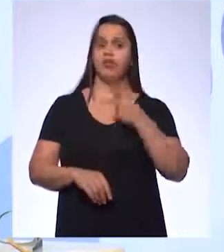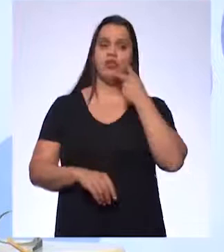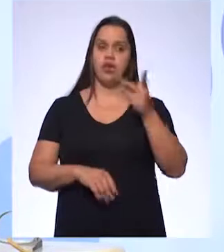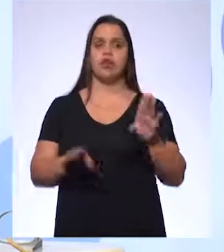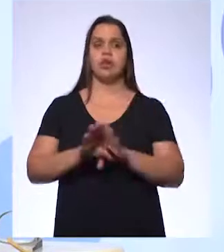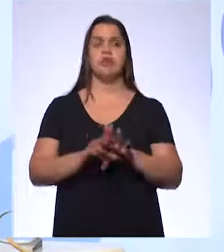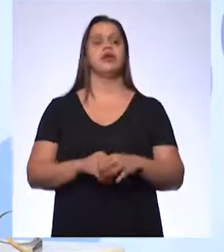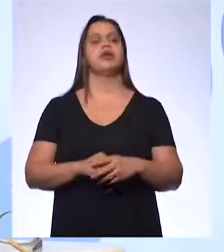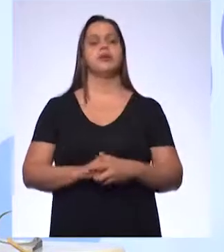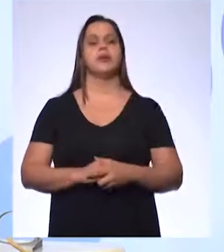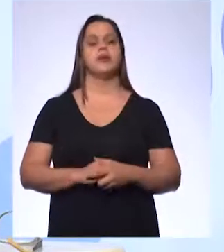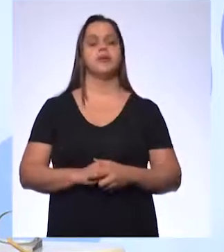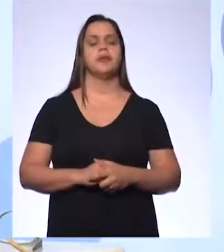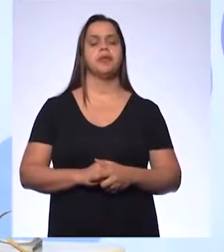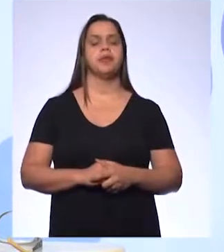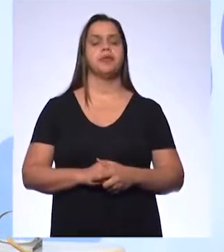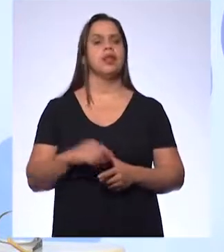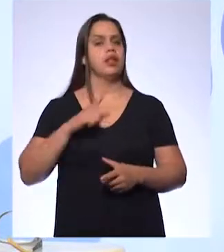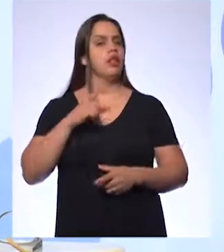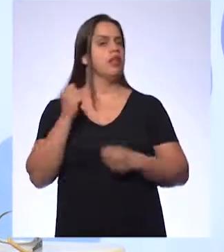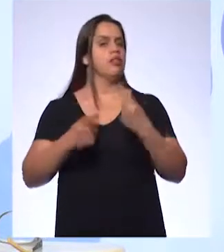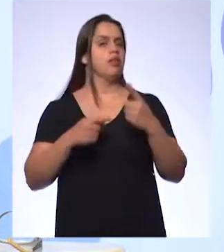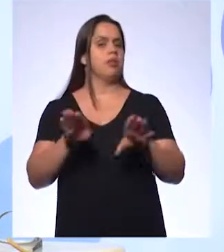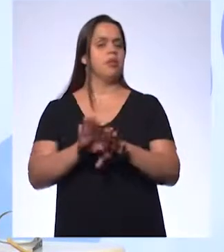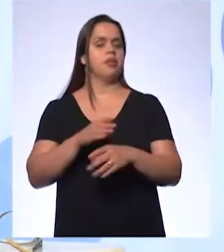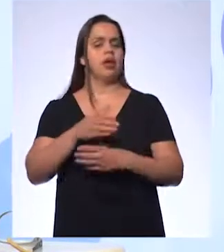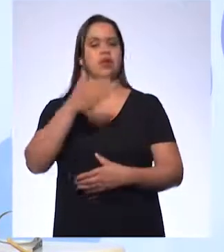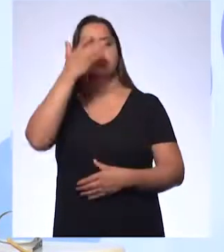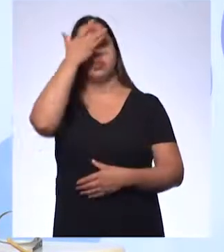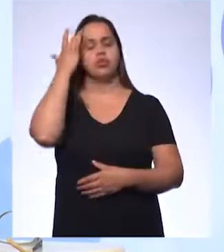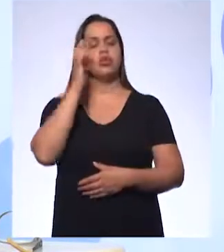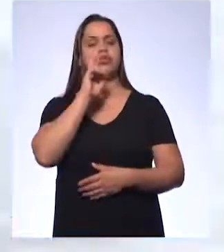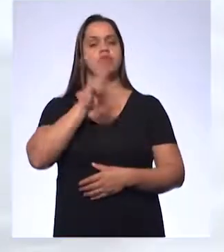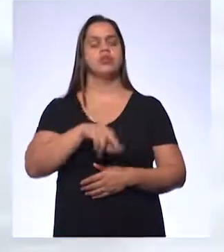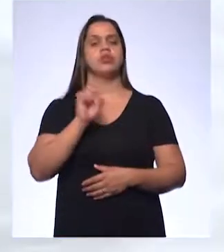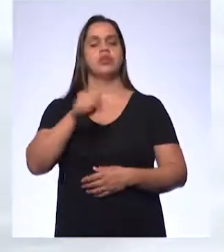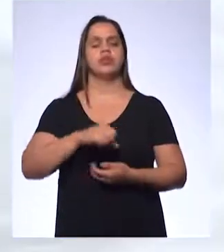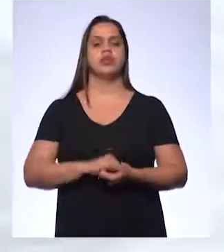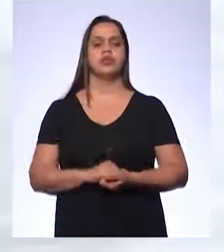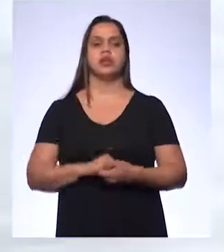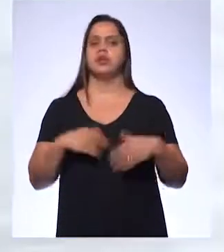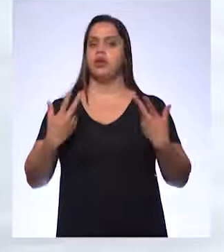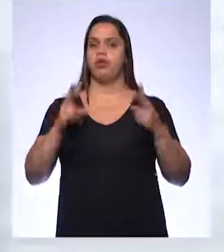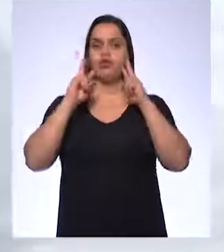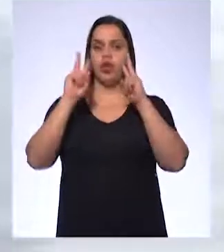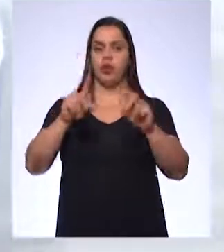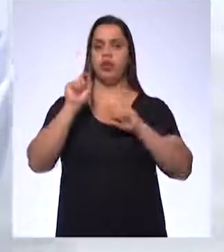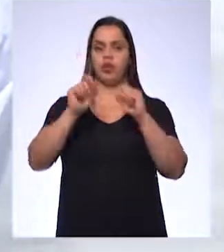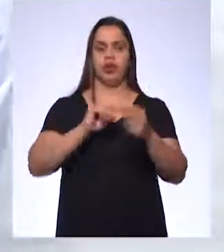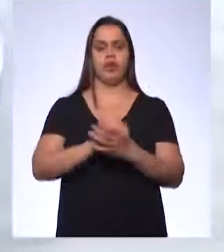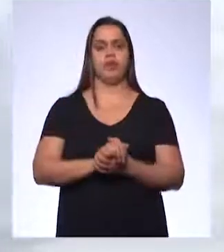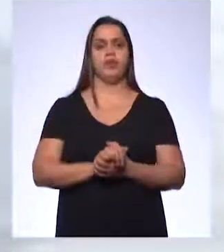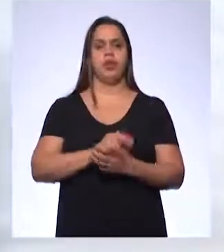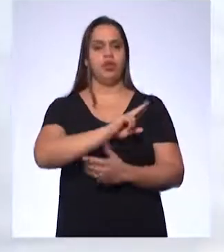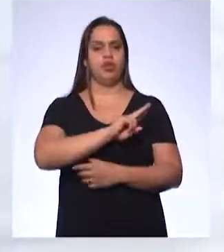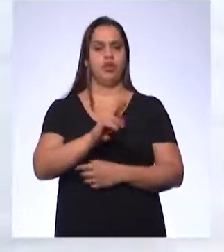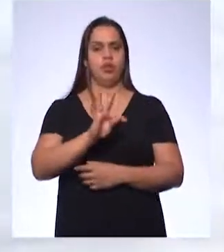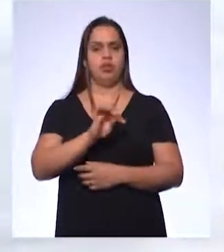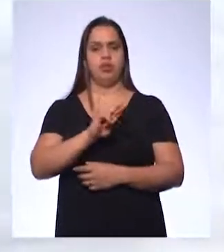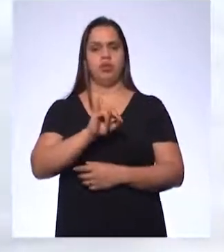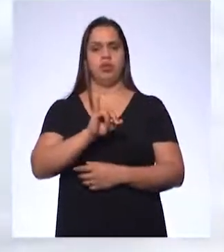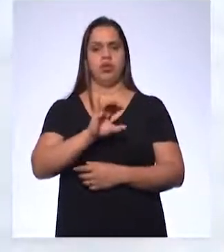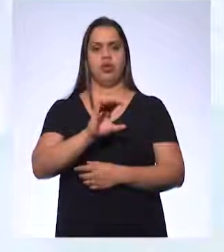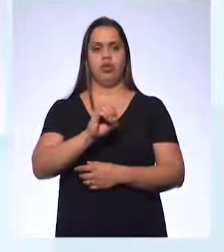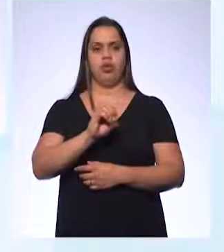eu só tá selecionei alguns, mas teve mais gente que escreveu, sim. Então, tá vendo, ó? Então, a tricomoníase é causada por